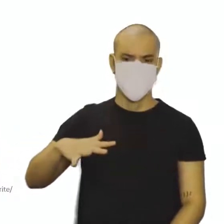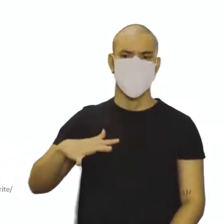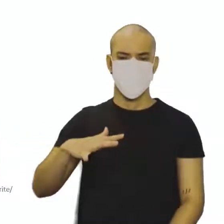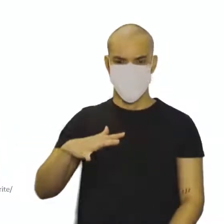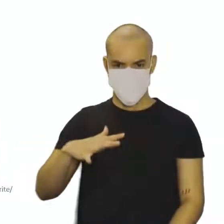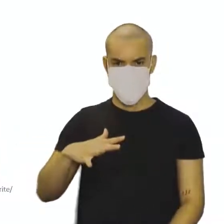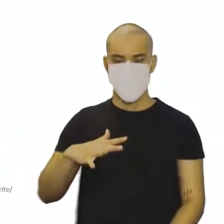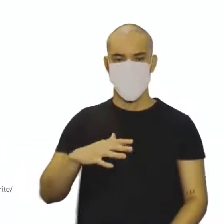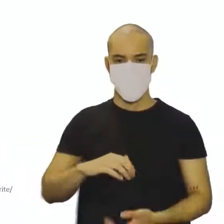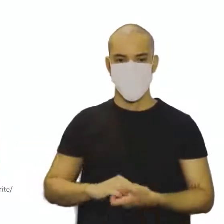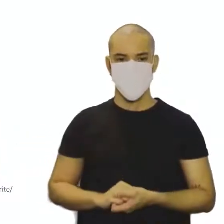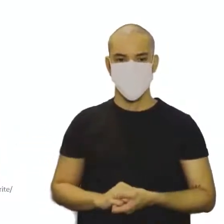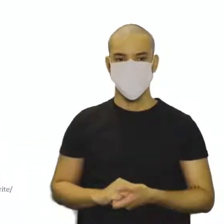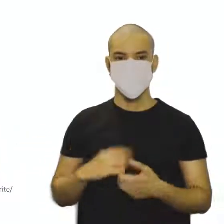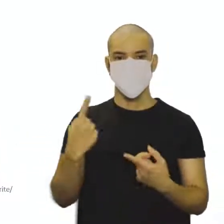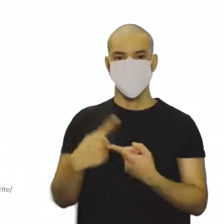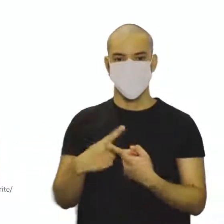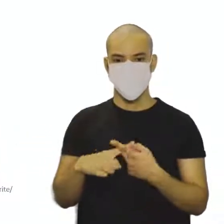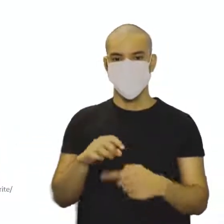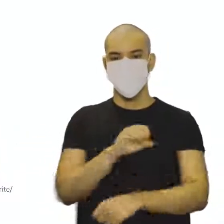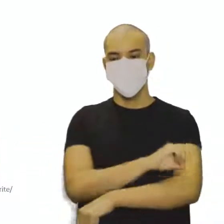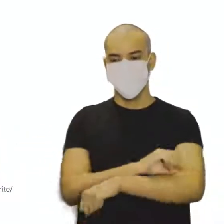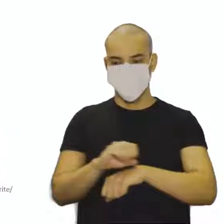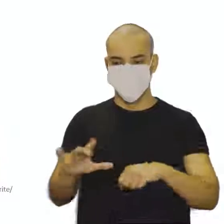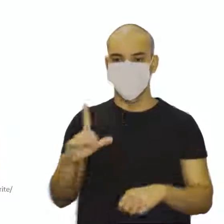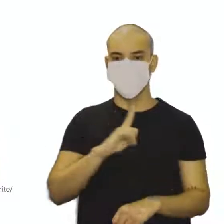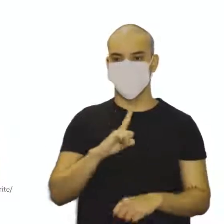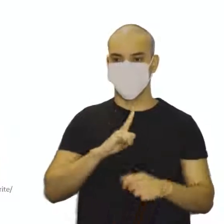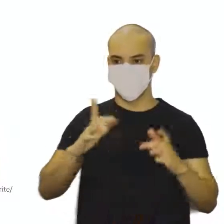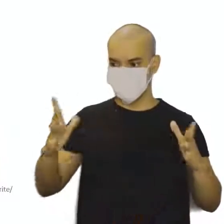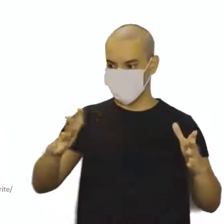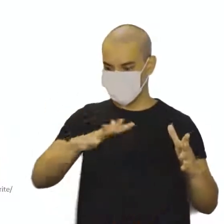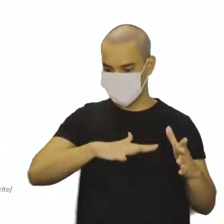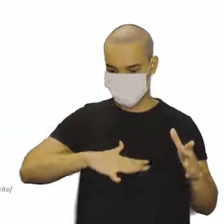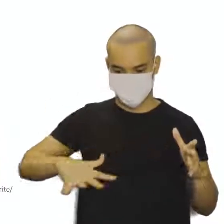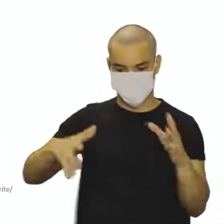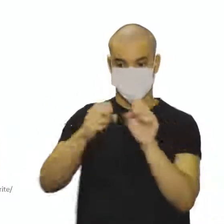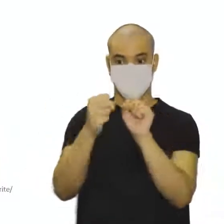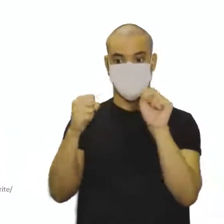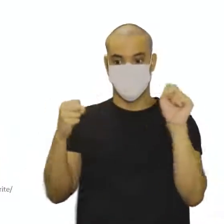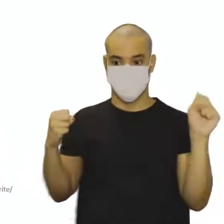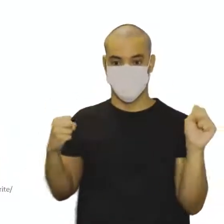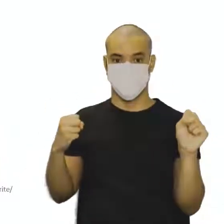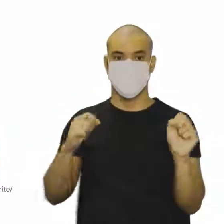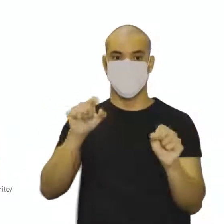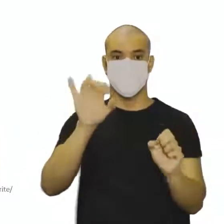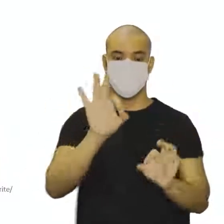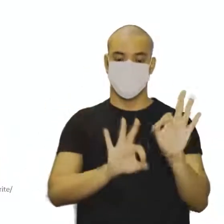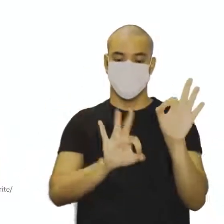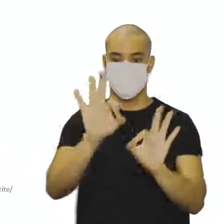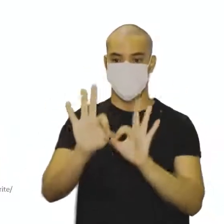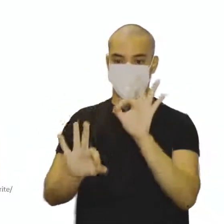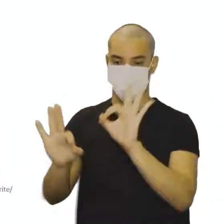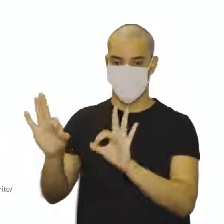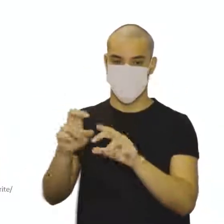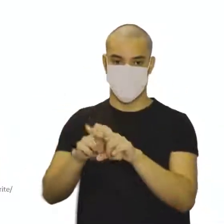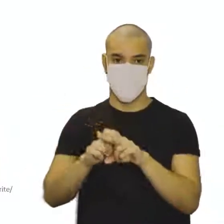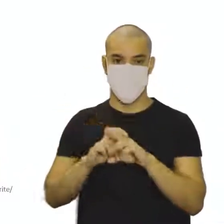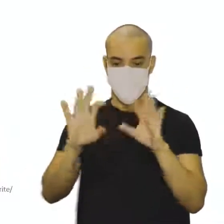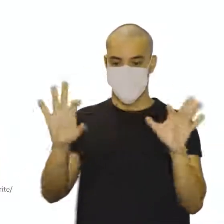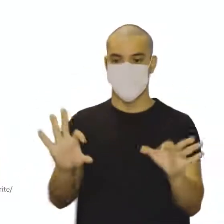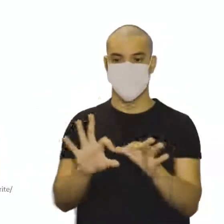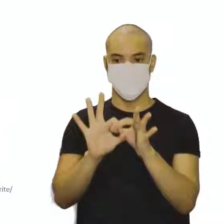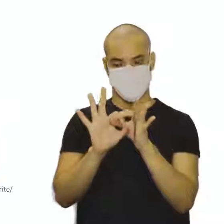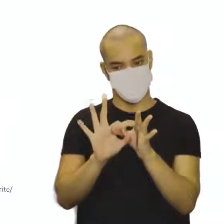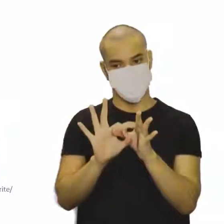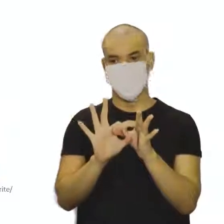escala, tá? Então, o indutor, é claro que ele vai ocupar aí um certo espaço para você montar. Então, em circuitos integrados é